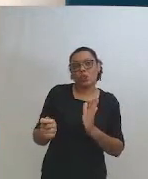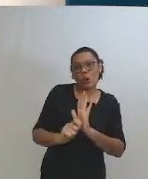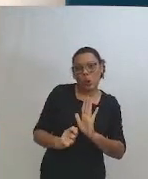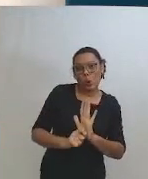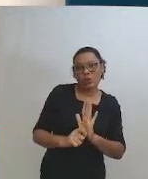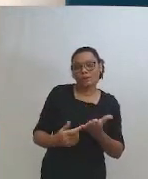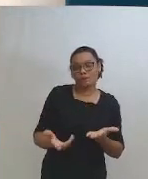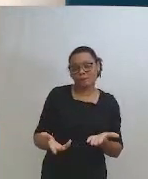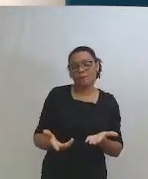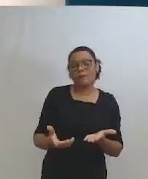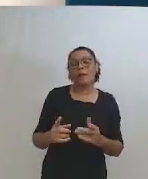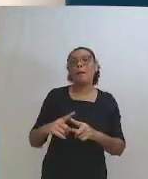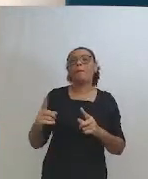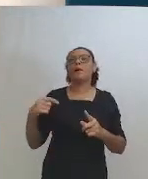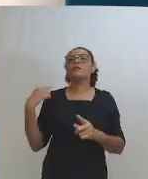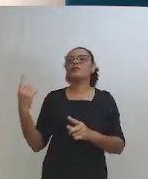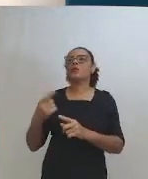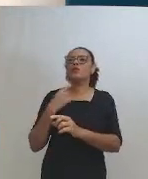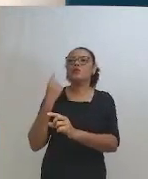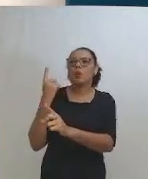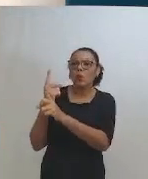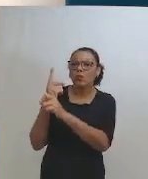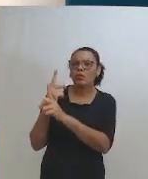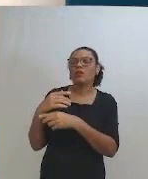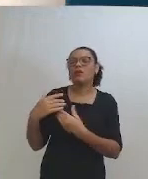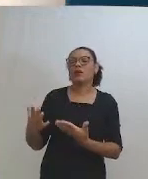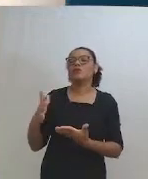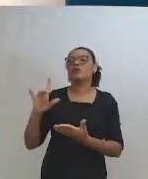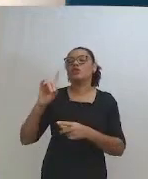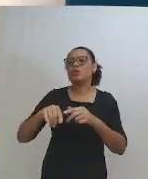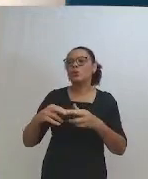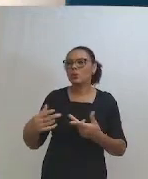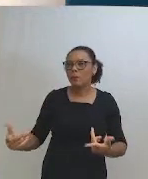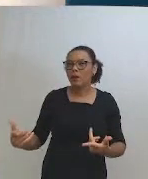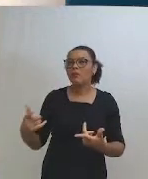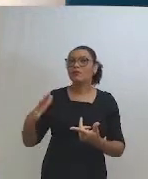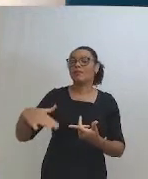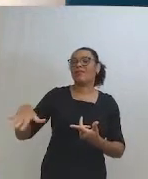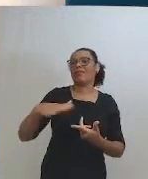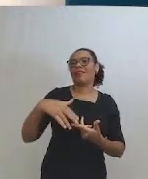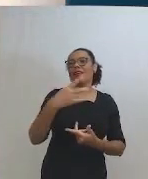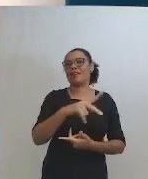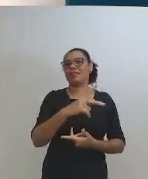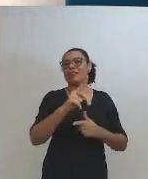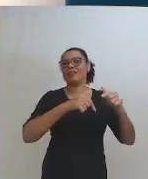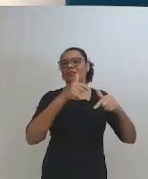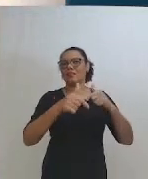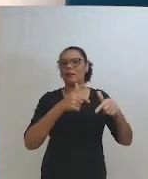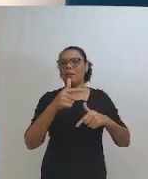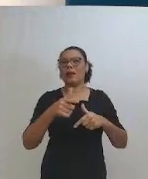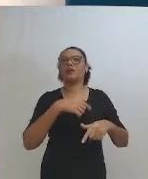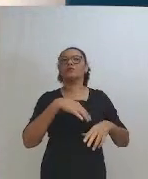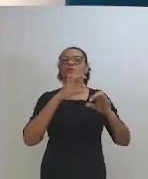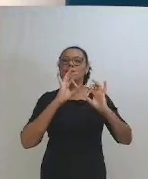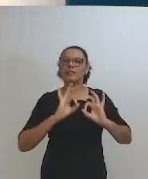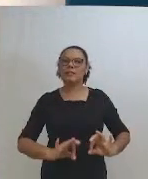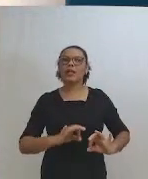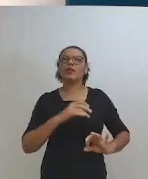encontramos exatamente instrumentos que fazem parte do exercício honesto da sua profissão.